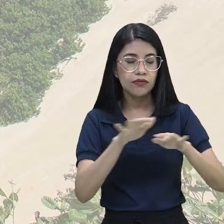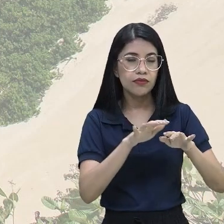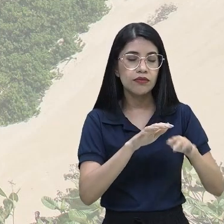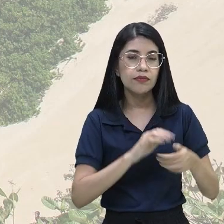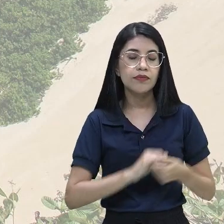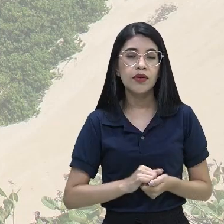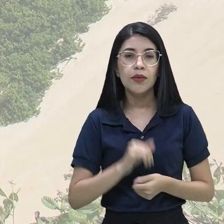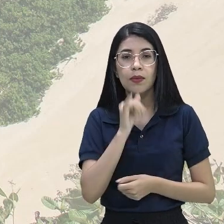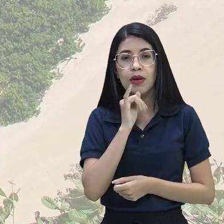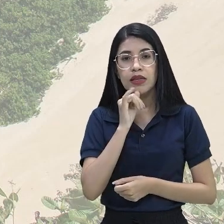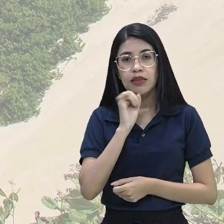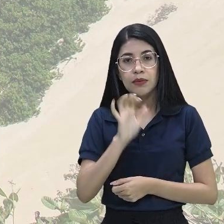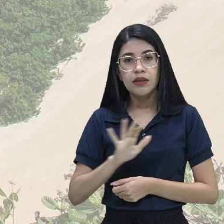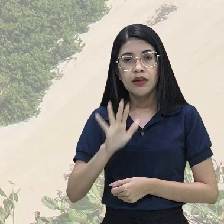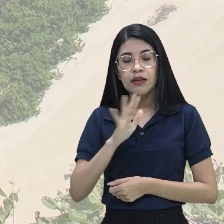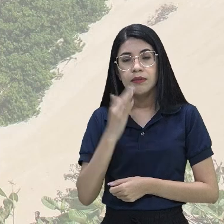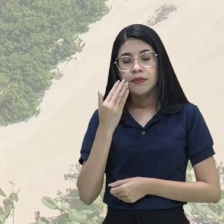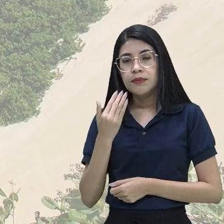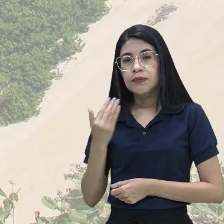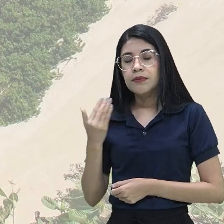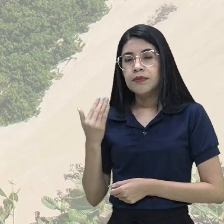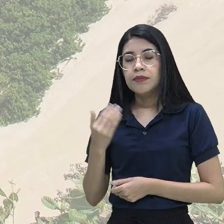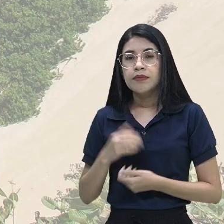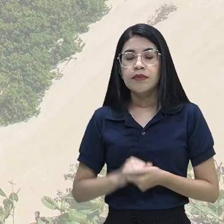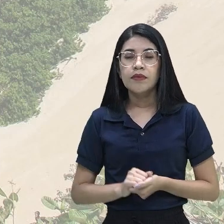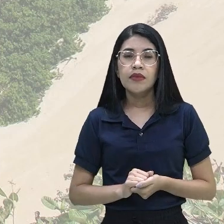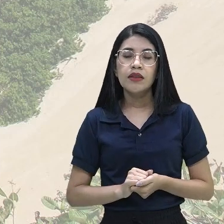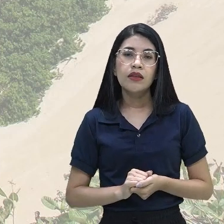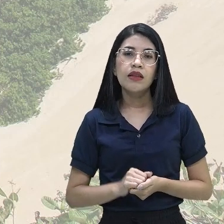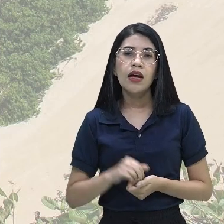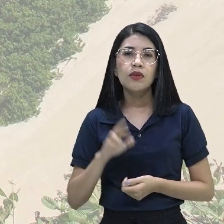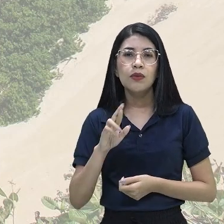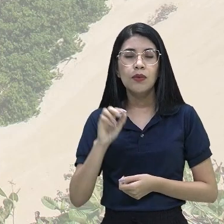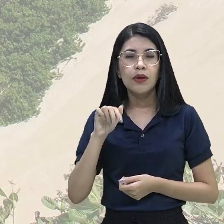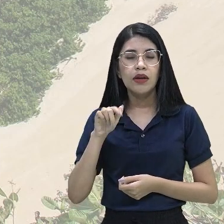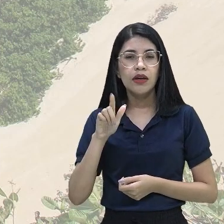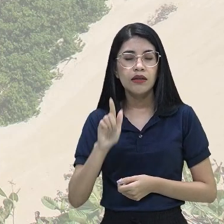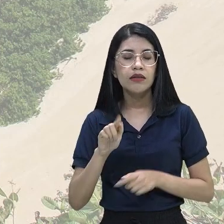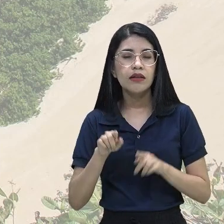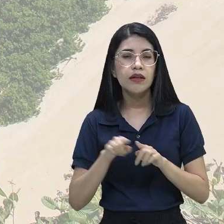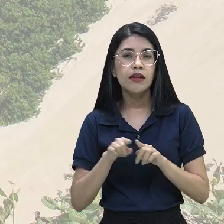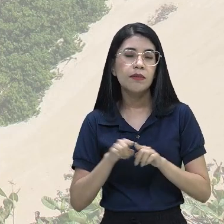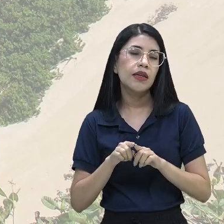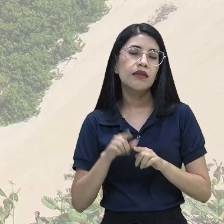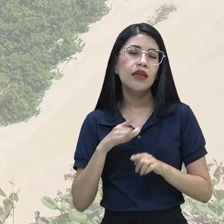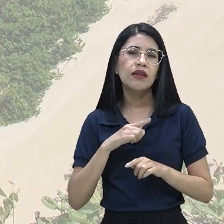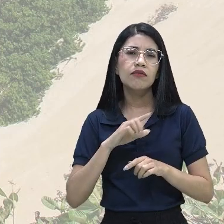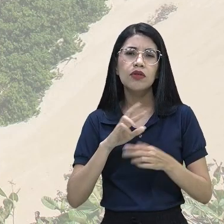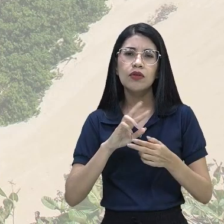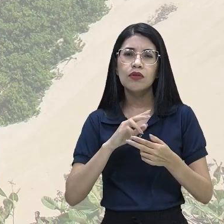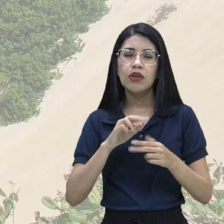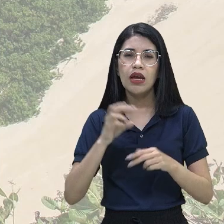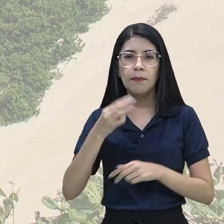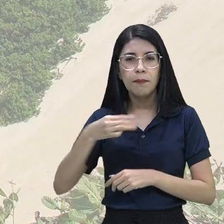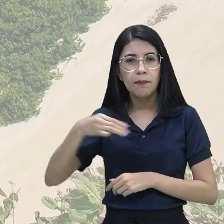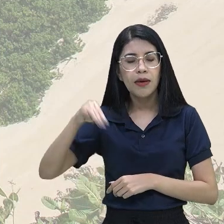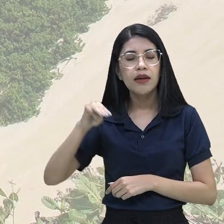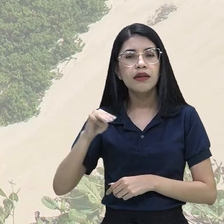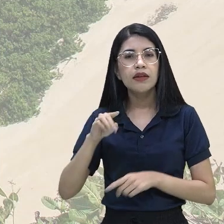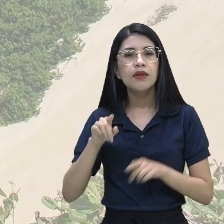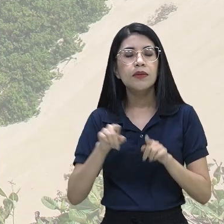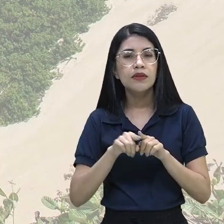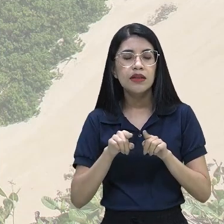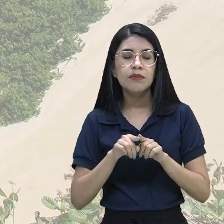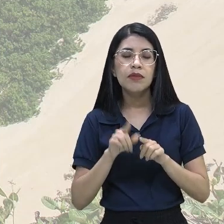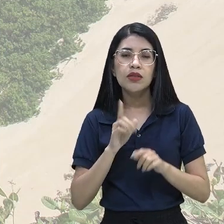aí na imagem para vocês, né? No caso do Rio Grande do Norte, a gente também tem outras áreas ali dos lençóis maranhenses também, que